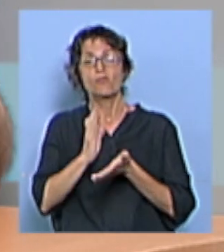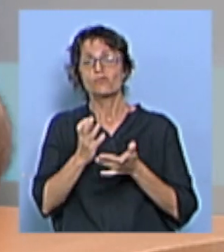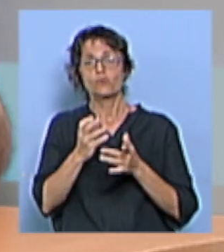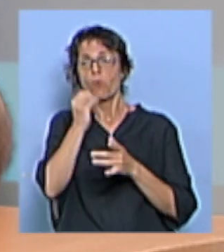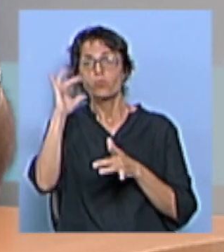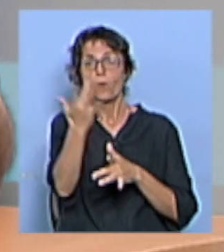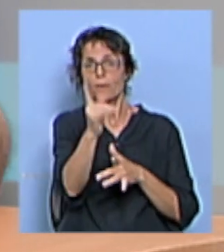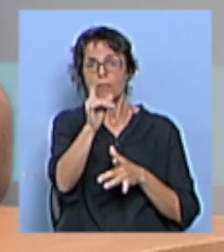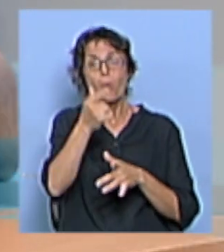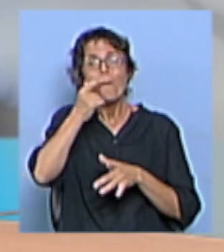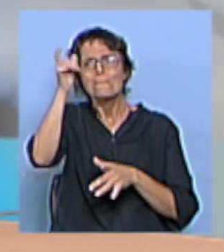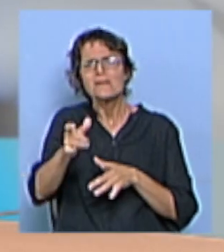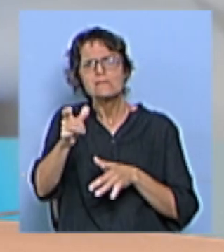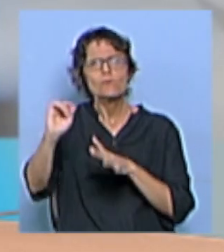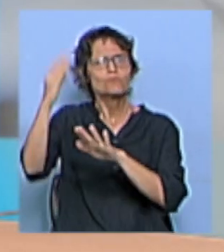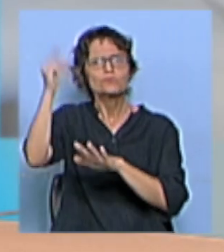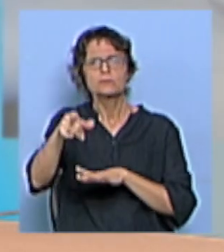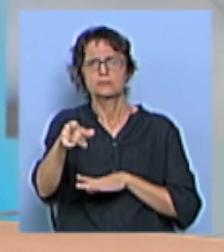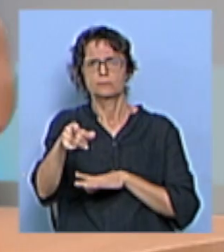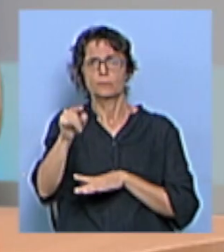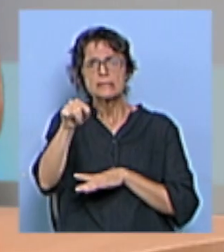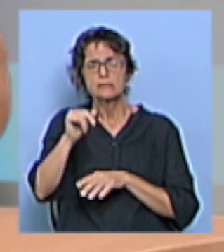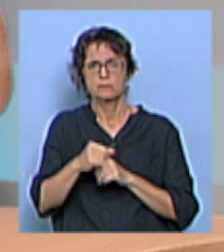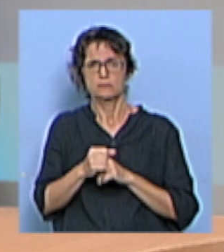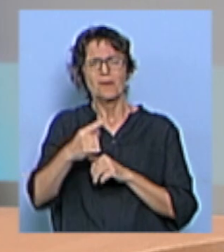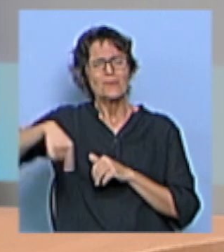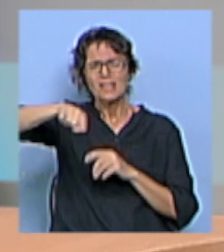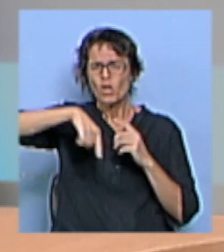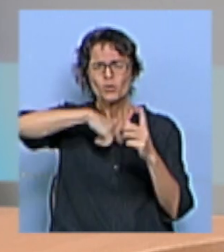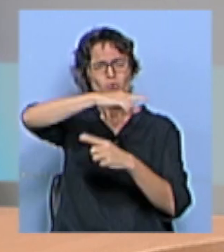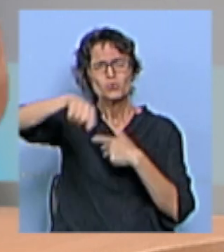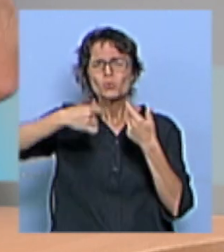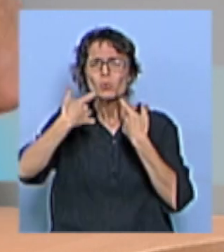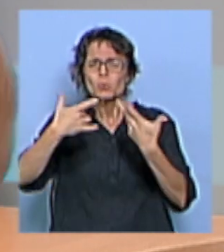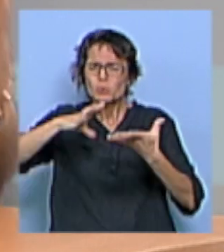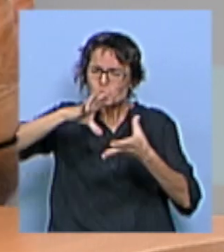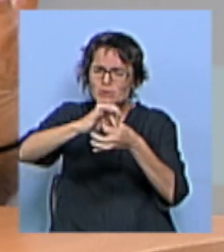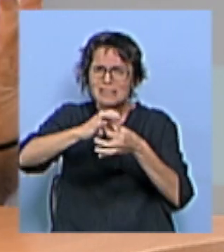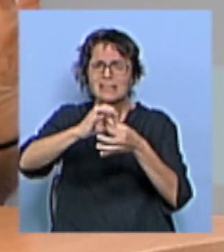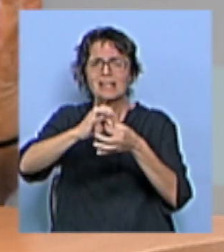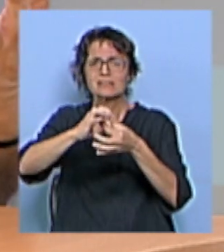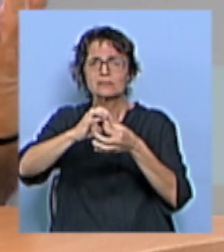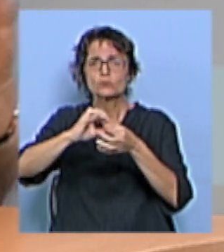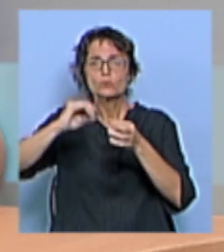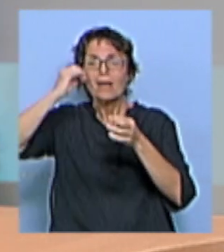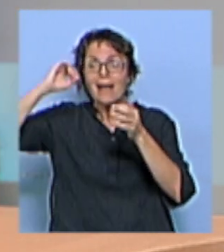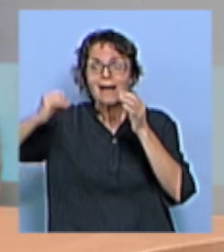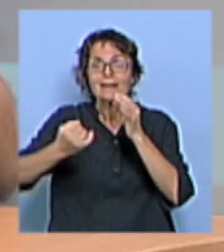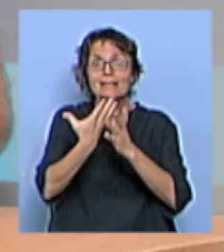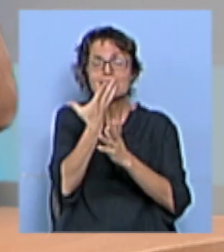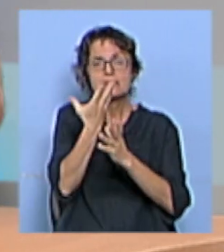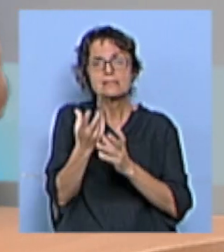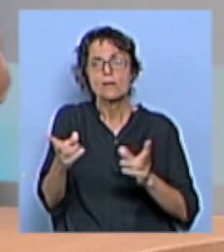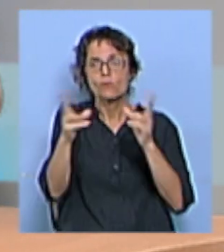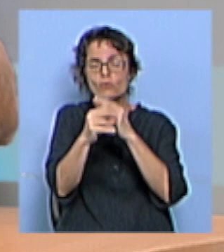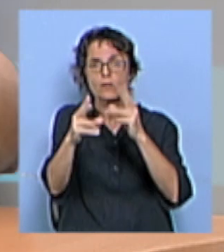interligado, diz o Papa, não é? Mas, portanto, cuidar de nós, renovarmos a nós próprios e renovar toda a criação, não é?